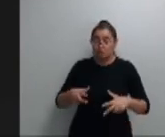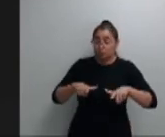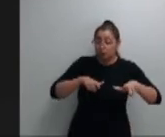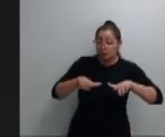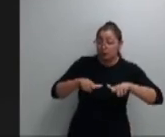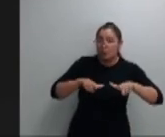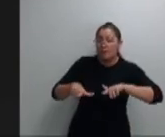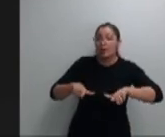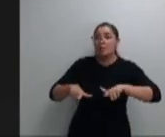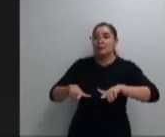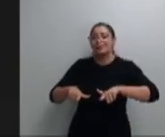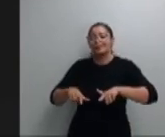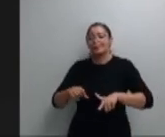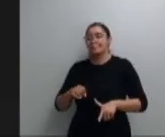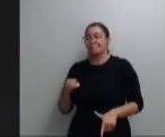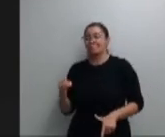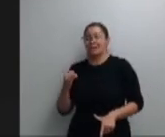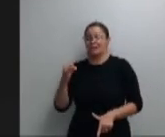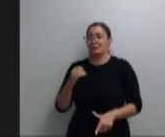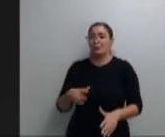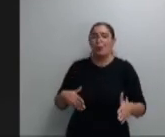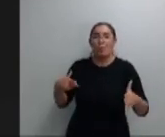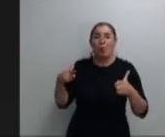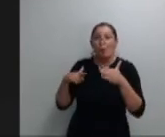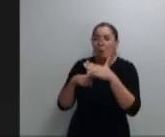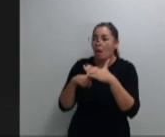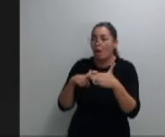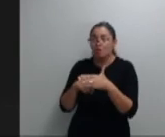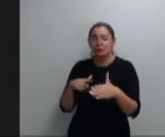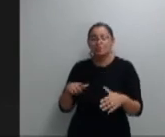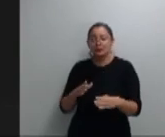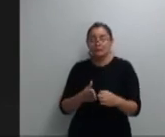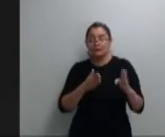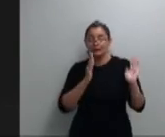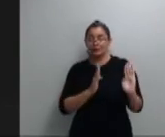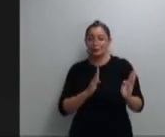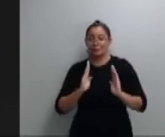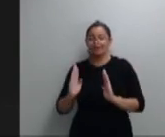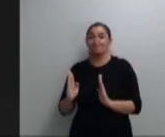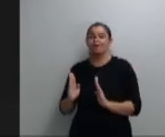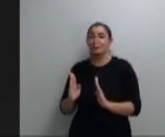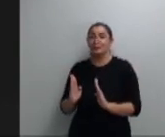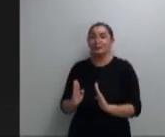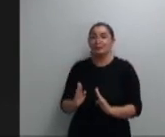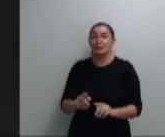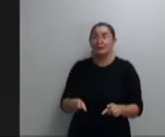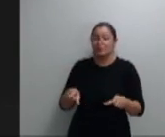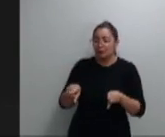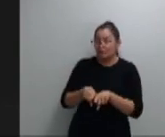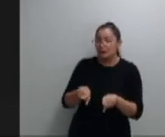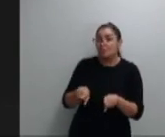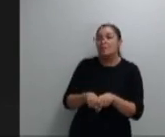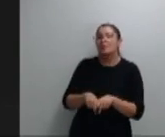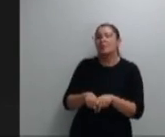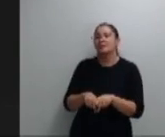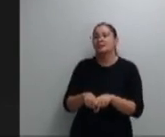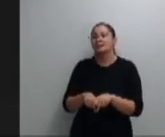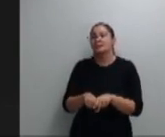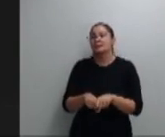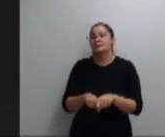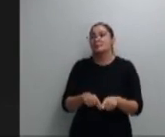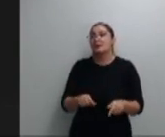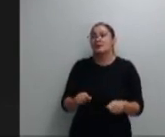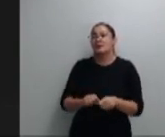independentemente dos limites de tempo e espaço deve ser considerada realizada a operação para efeitos de